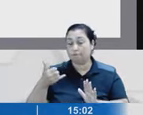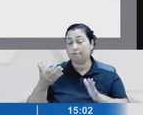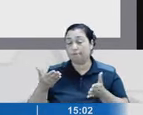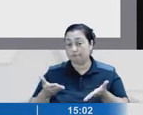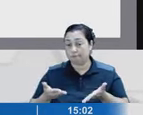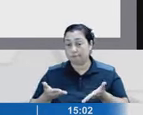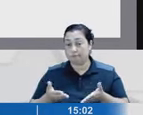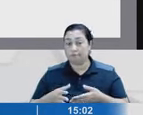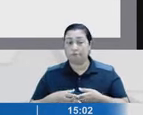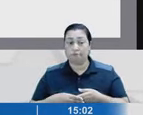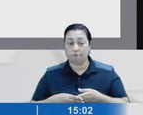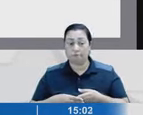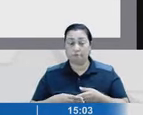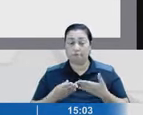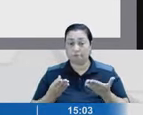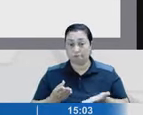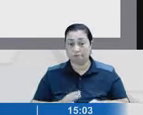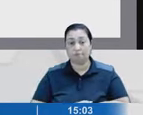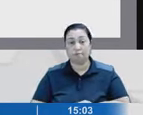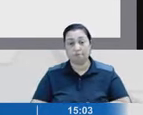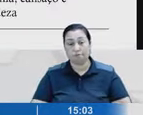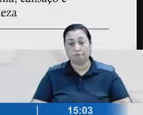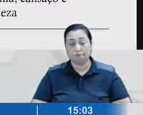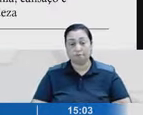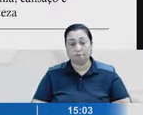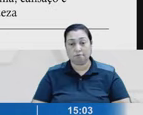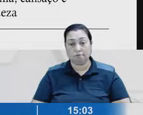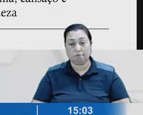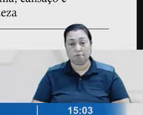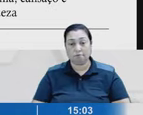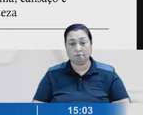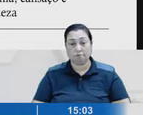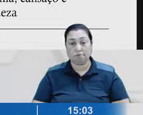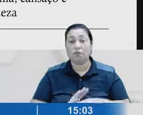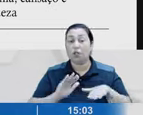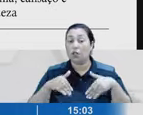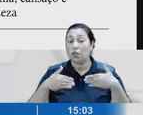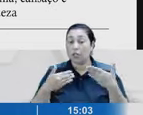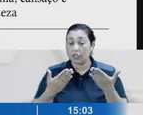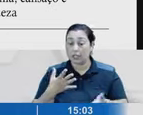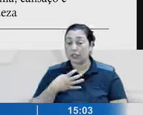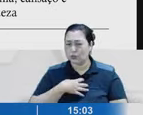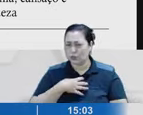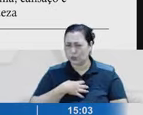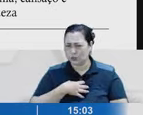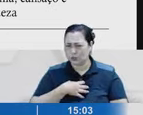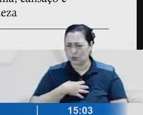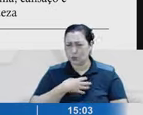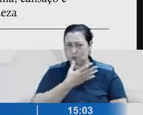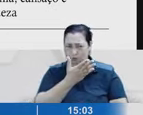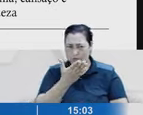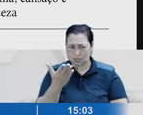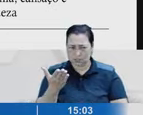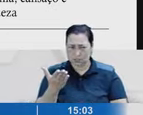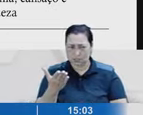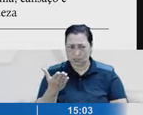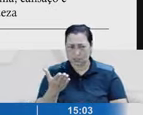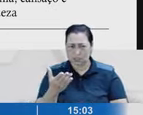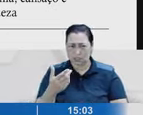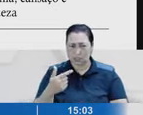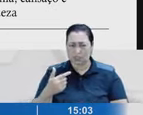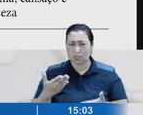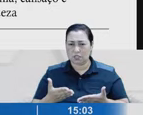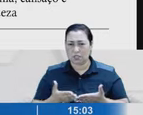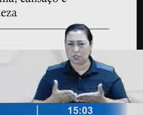é 50 anos agora, né? E quais são os sintomas do câncer de intestino, né?